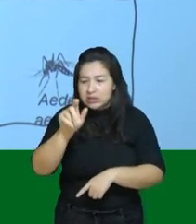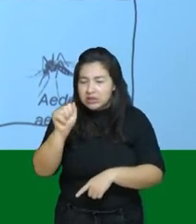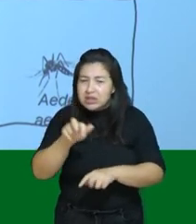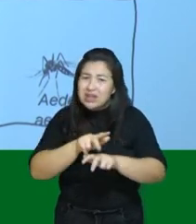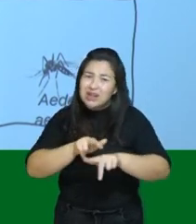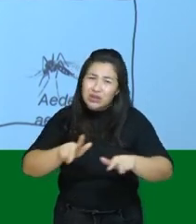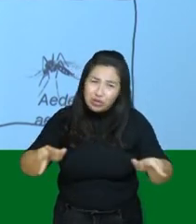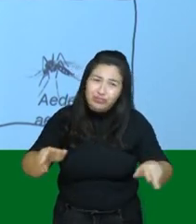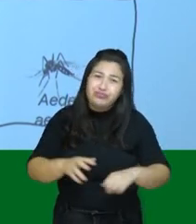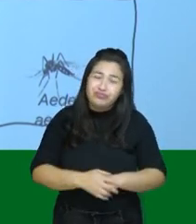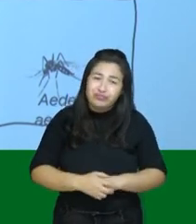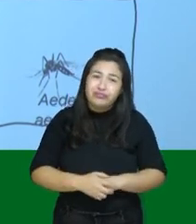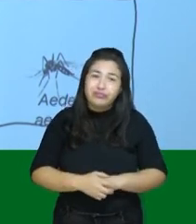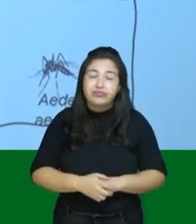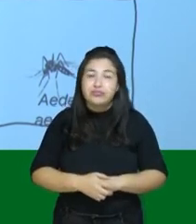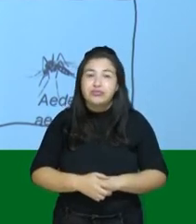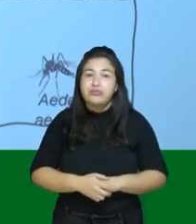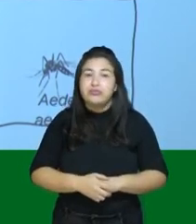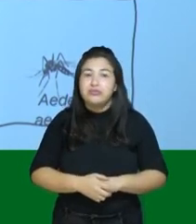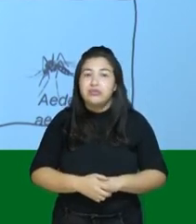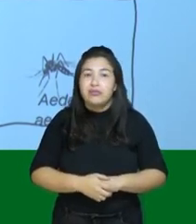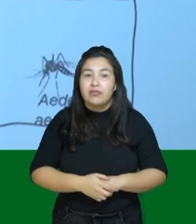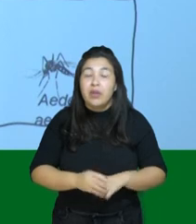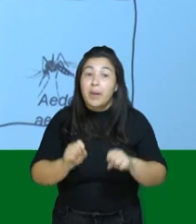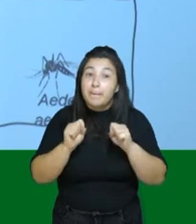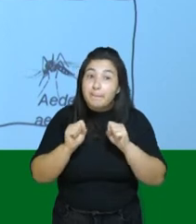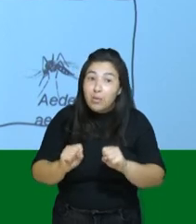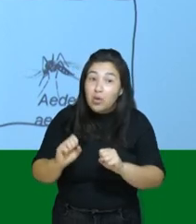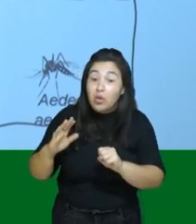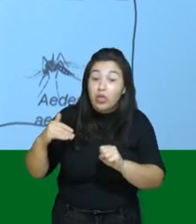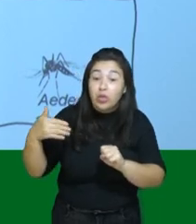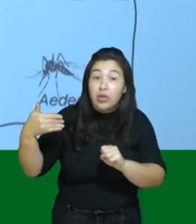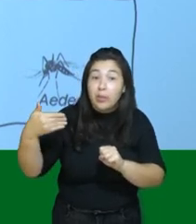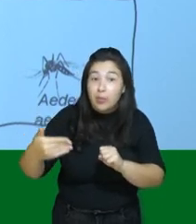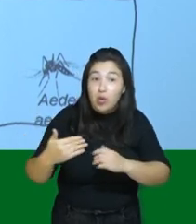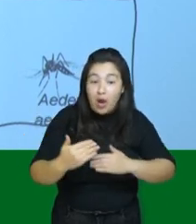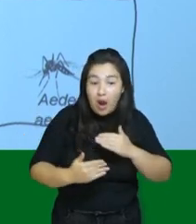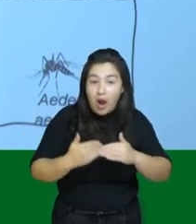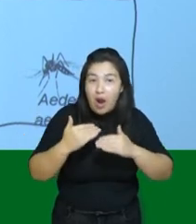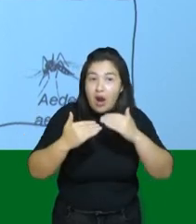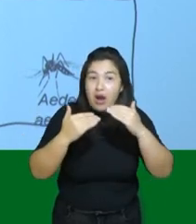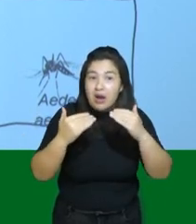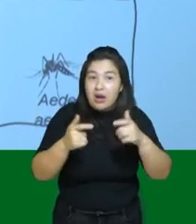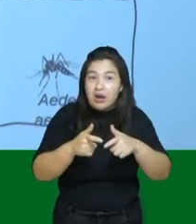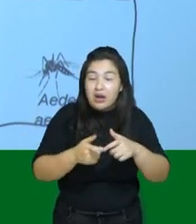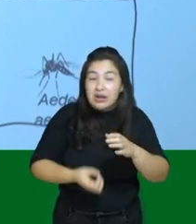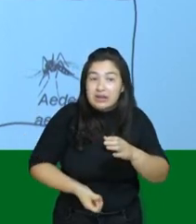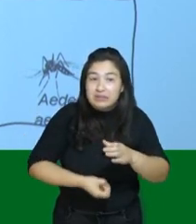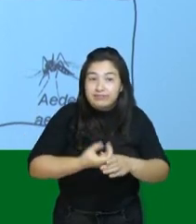gente sabe. E, indiretamente, também tem uma probabilidade maior de desenvolver